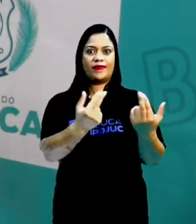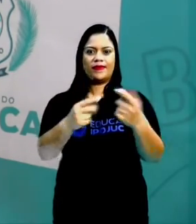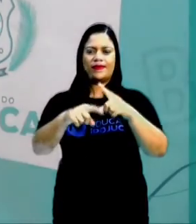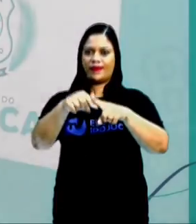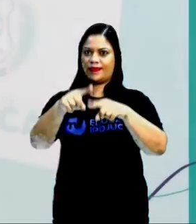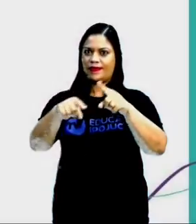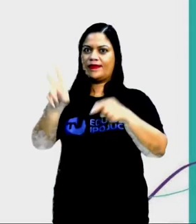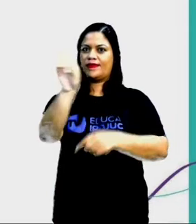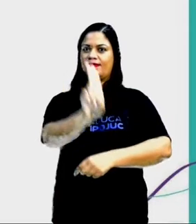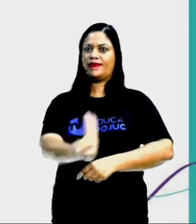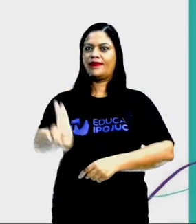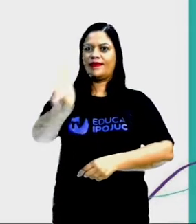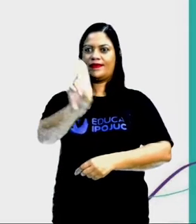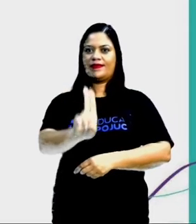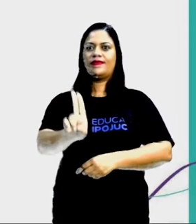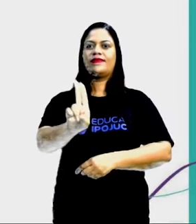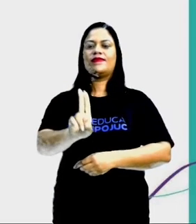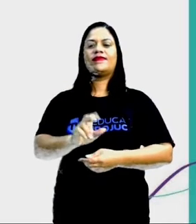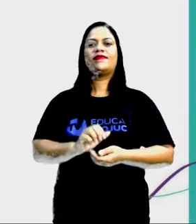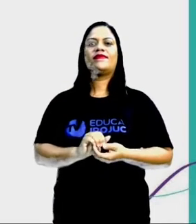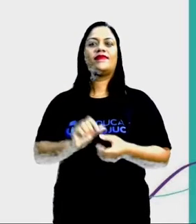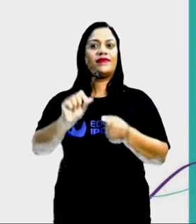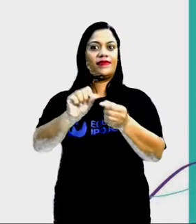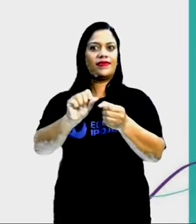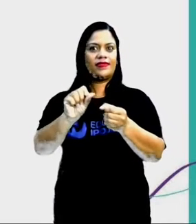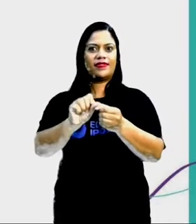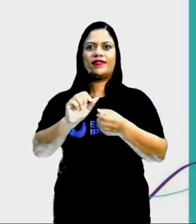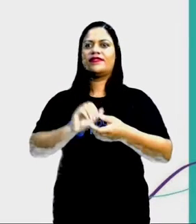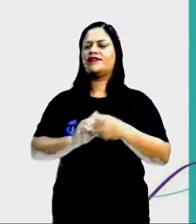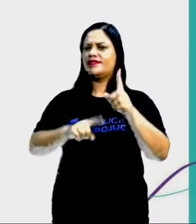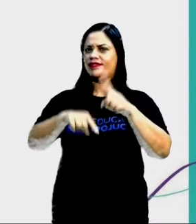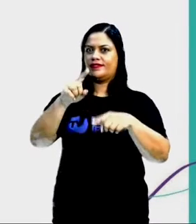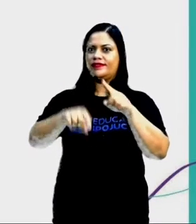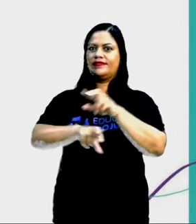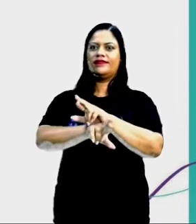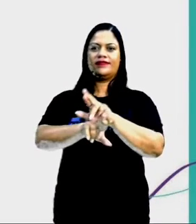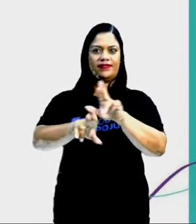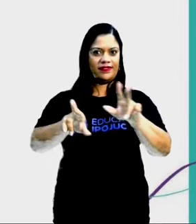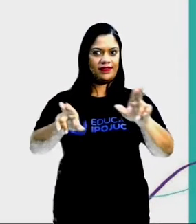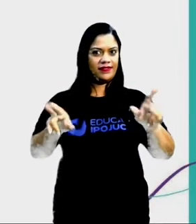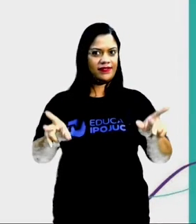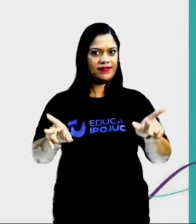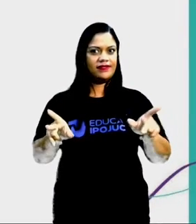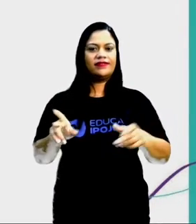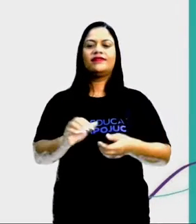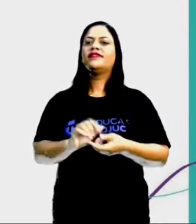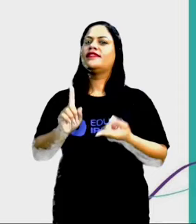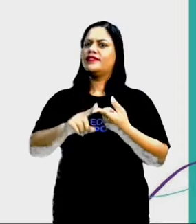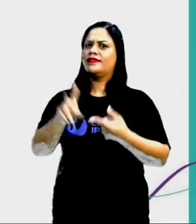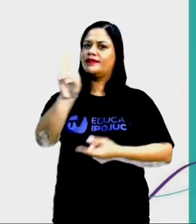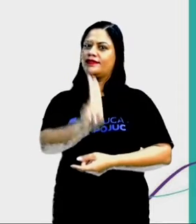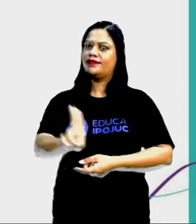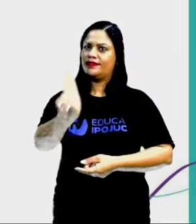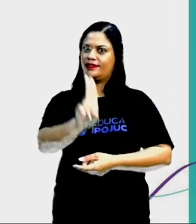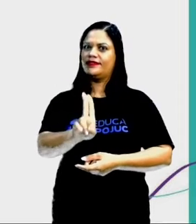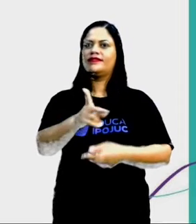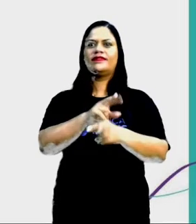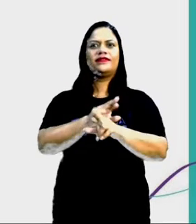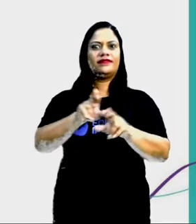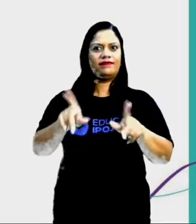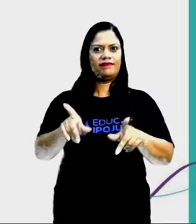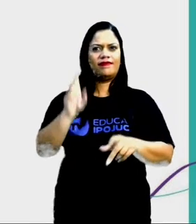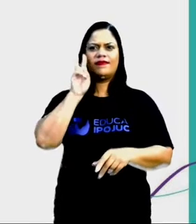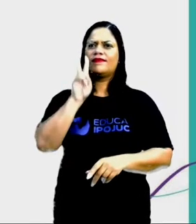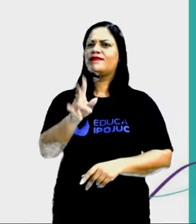ser utilizado para produzir objetos diferentes com utilidades diferentes. Vamos ver